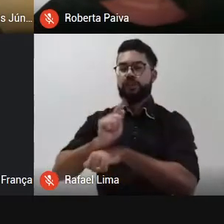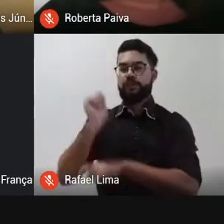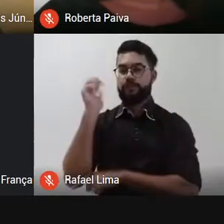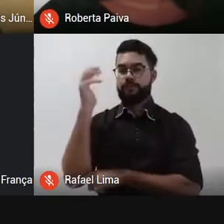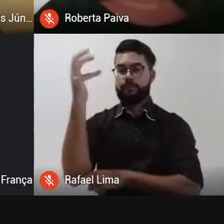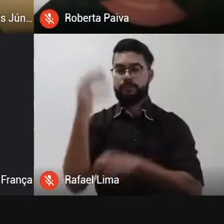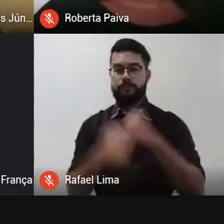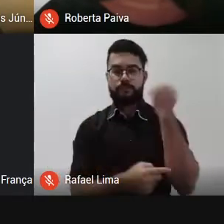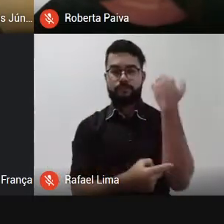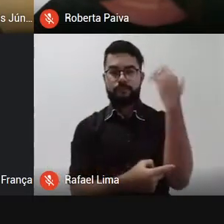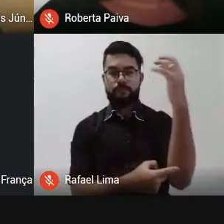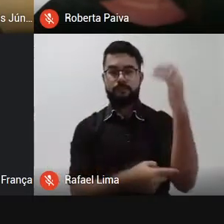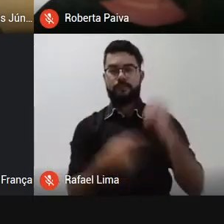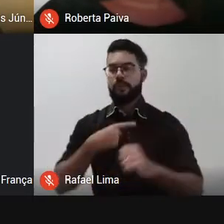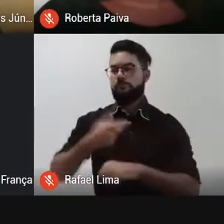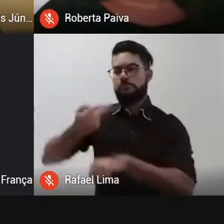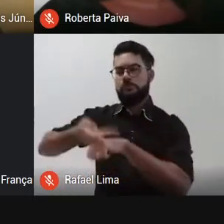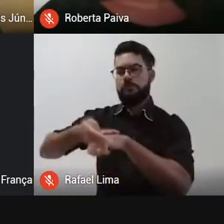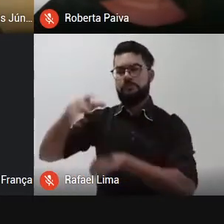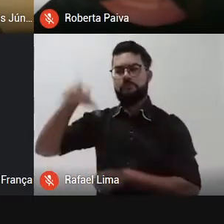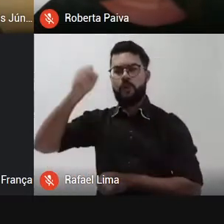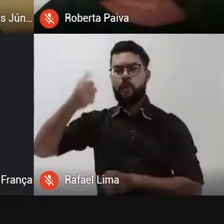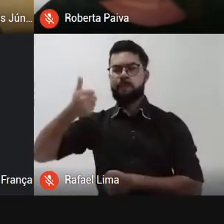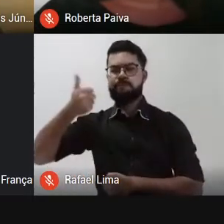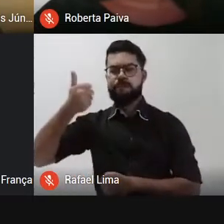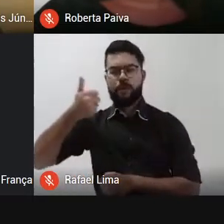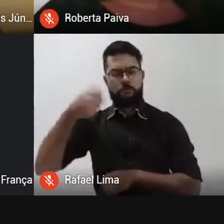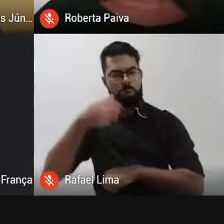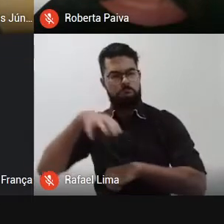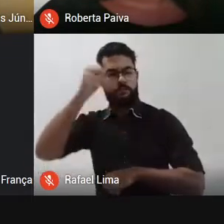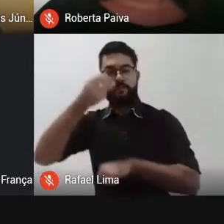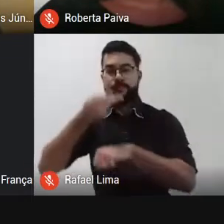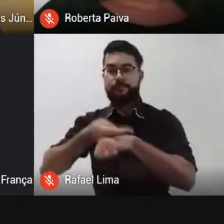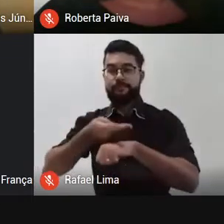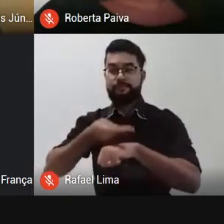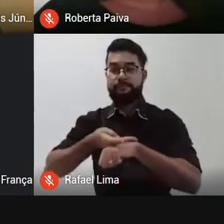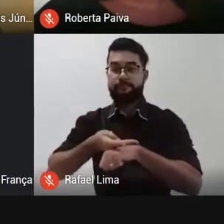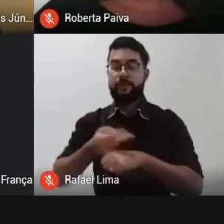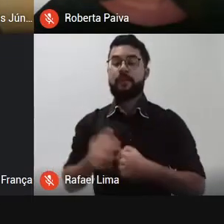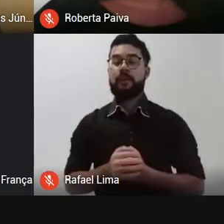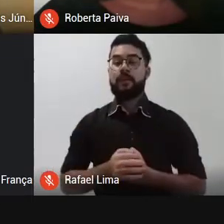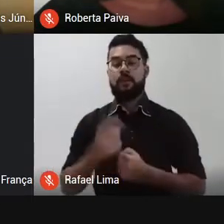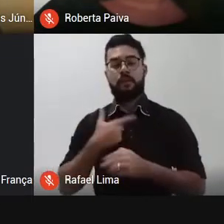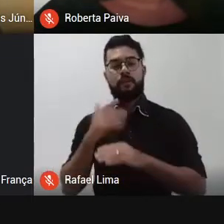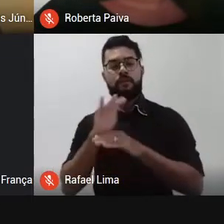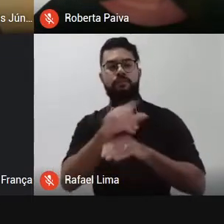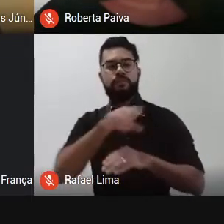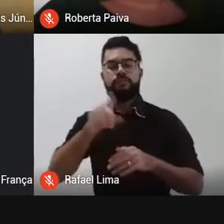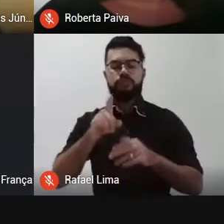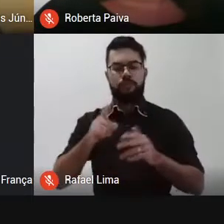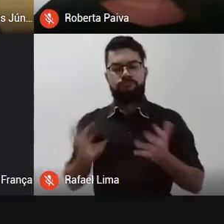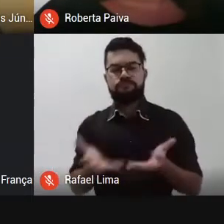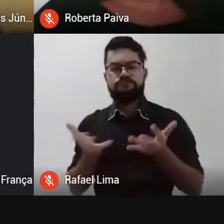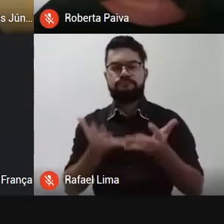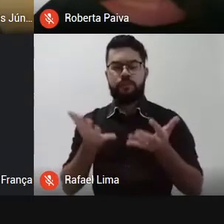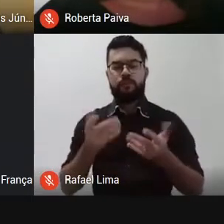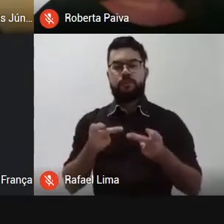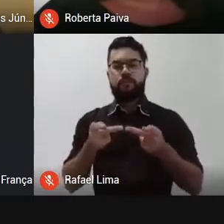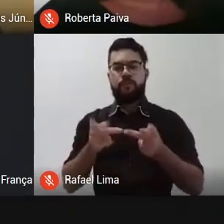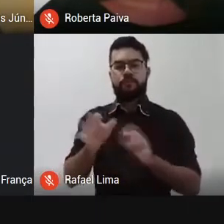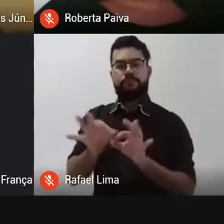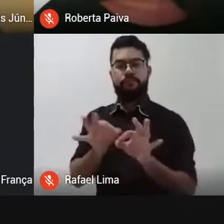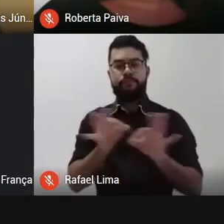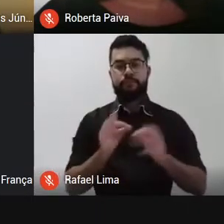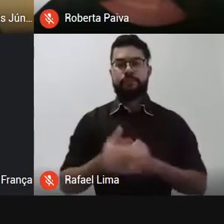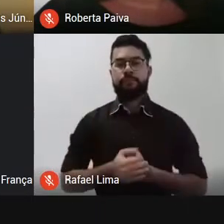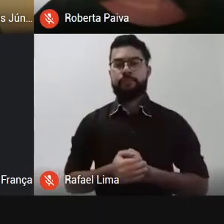primeiro lugar na Expo Hub, né, um prêmio aí que ajudou muito, né, para eles. Bom,